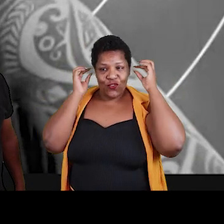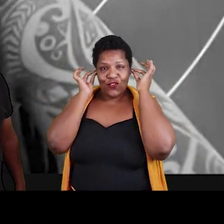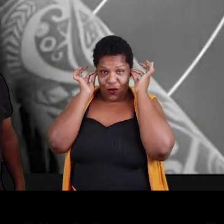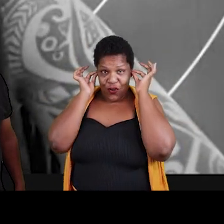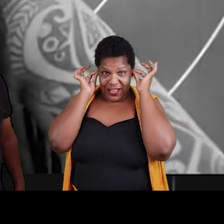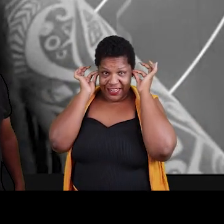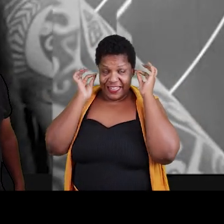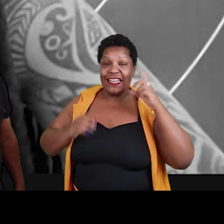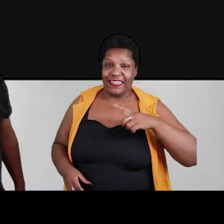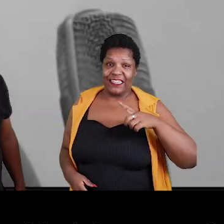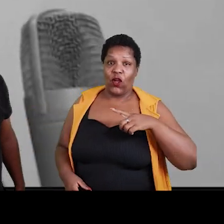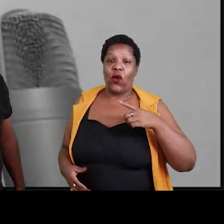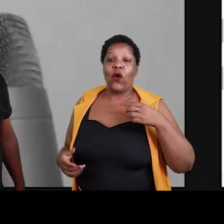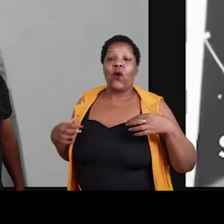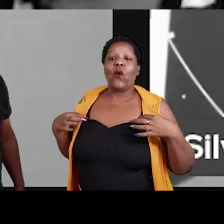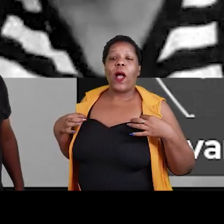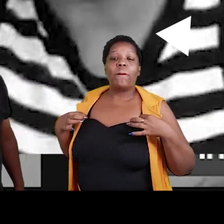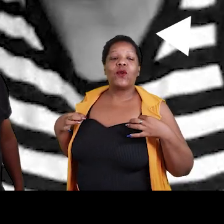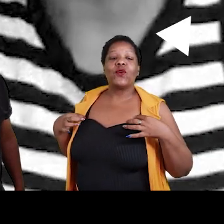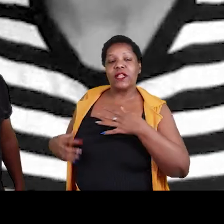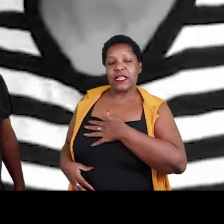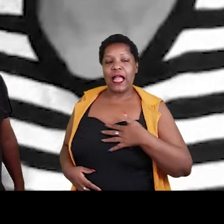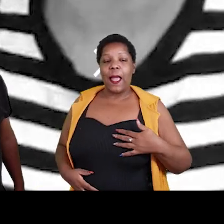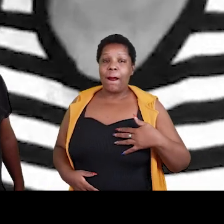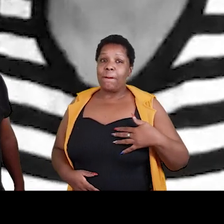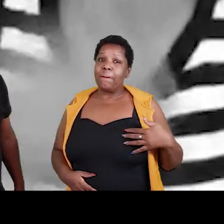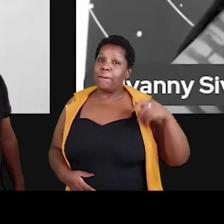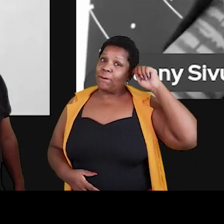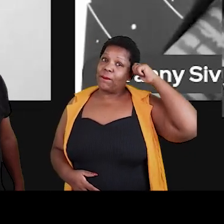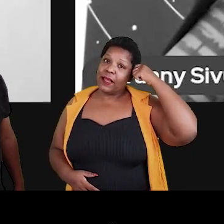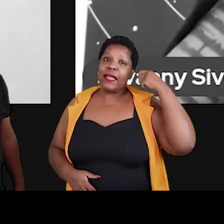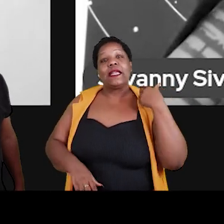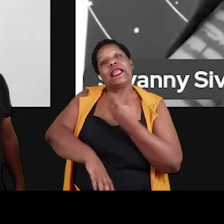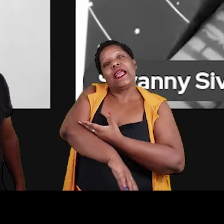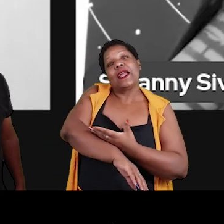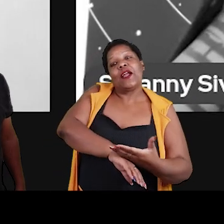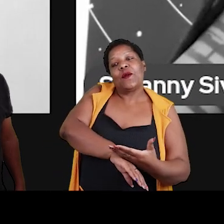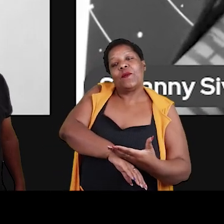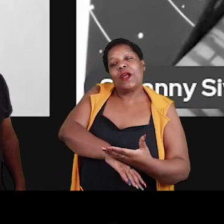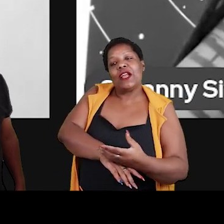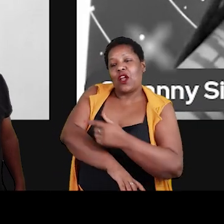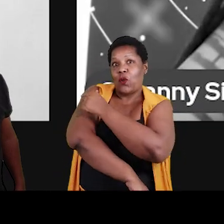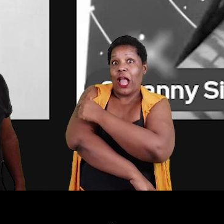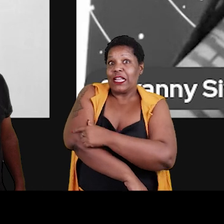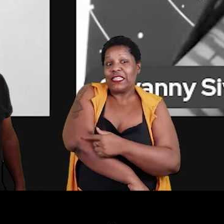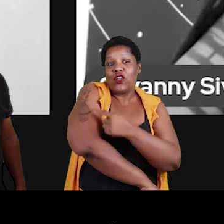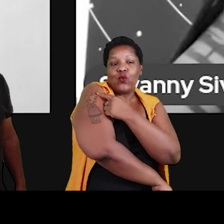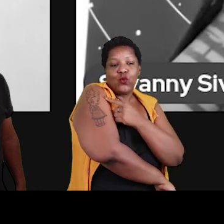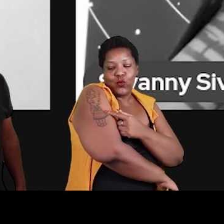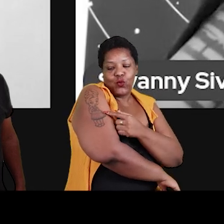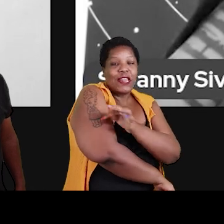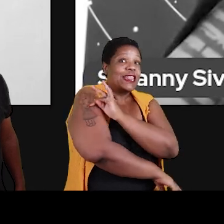orelha. Estou com uma blusinha preta e branca, com os braços com muitas